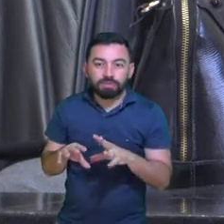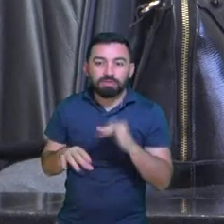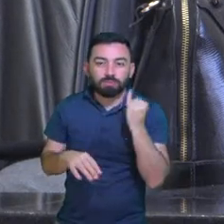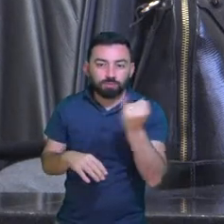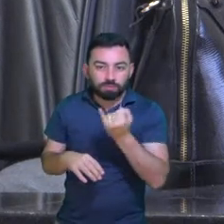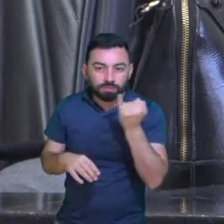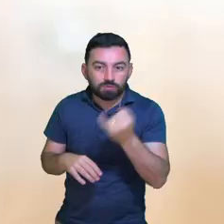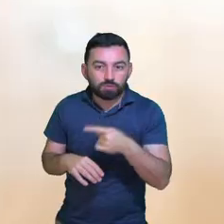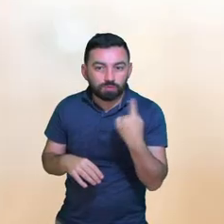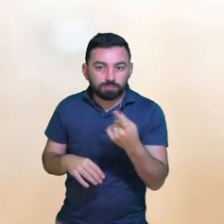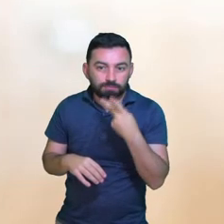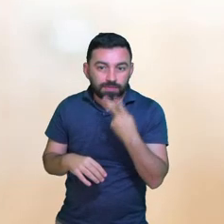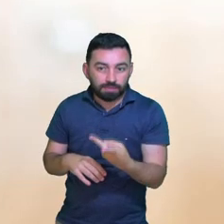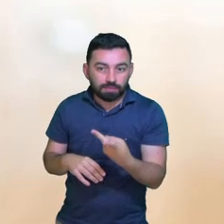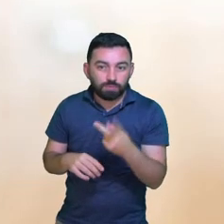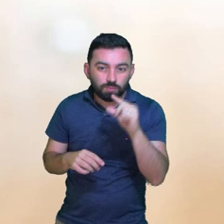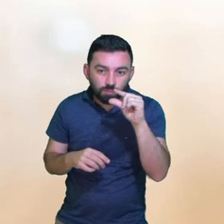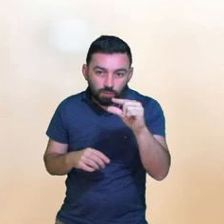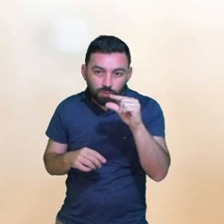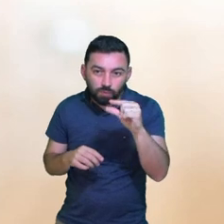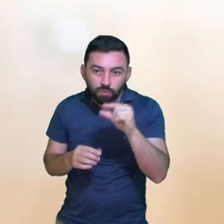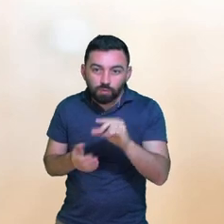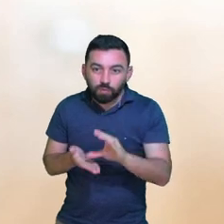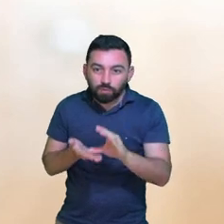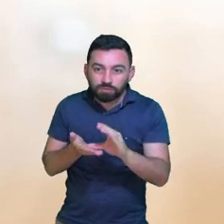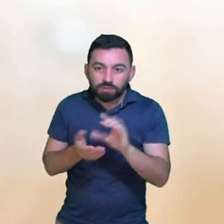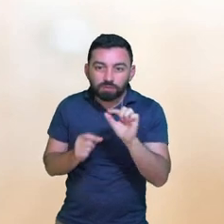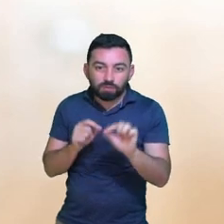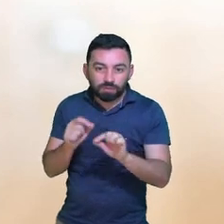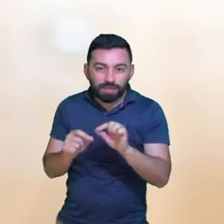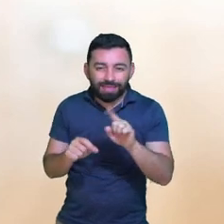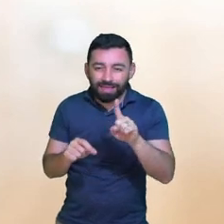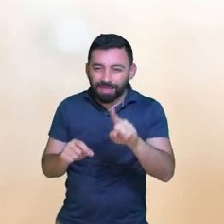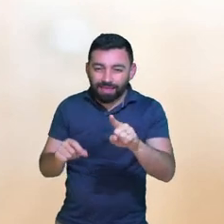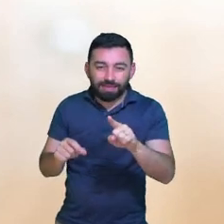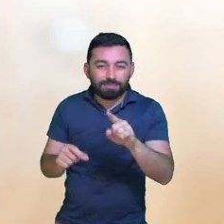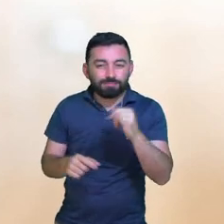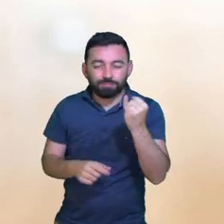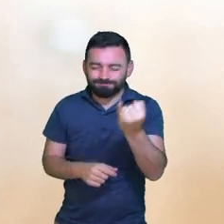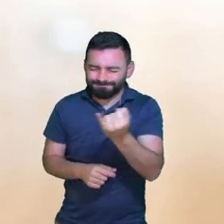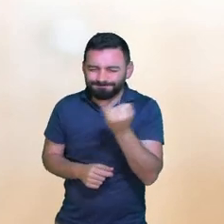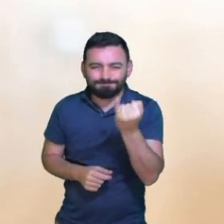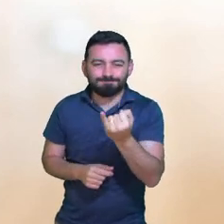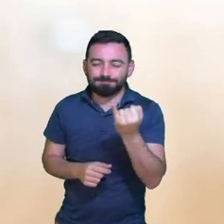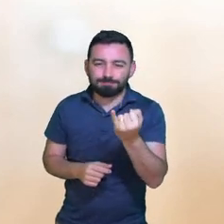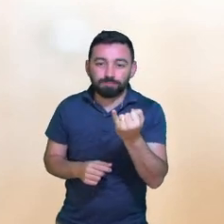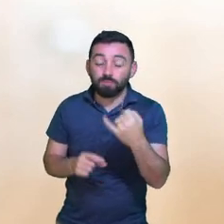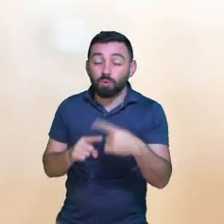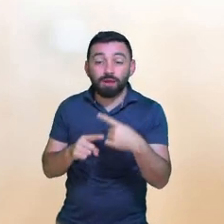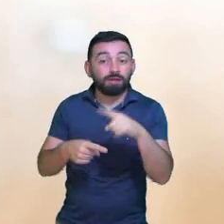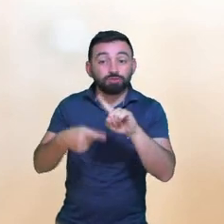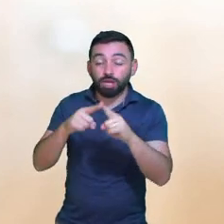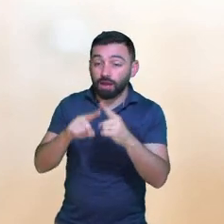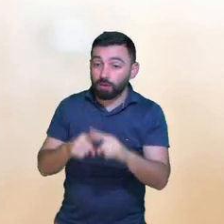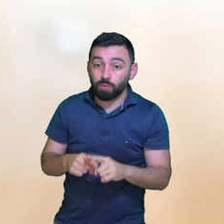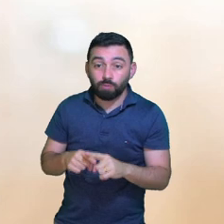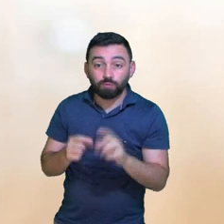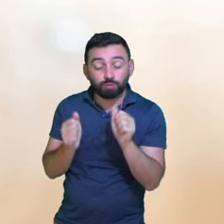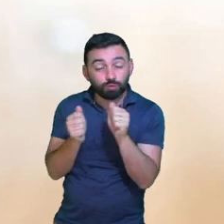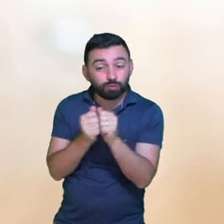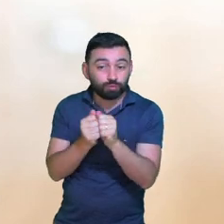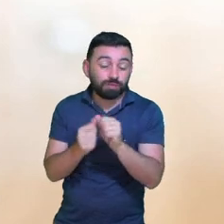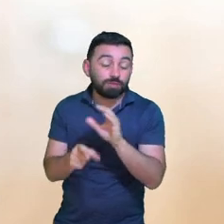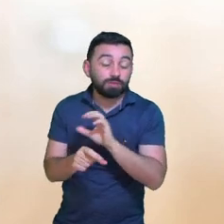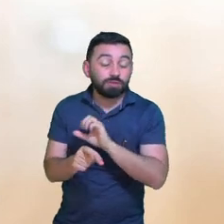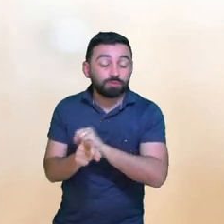que a gente fale um pouco né do Conselho porque o conselho é um órgão muito importante eh primeiro que ele é o diálogo com a sociedade segundo porque